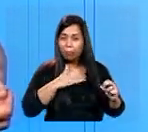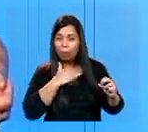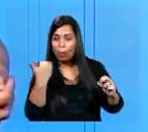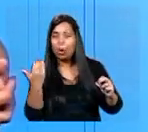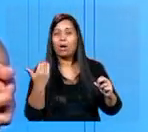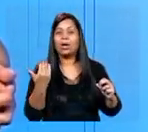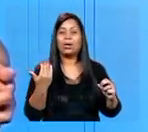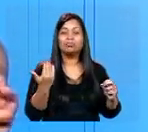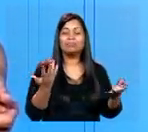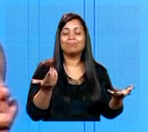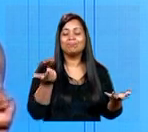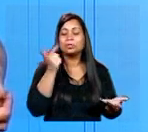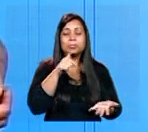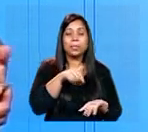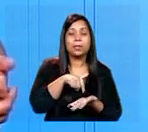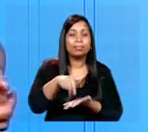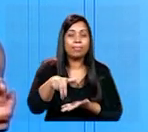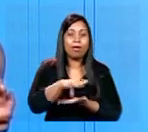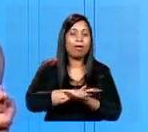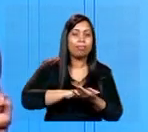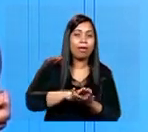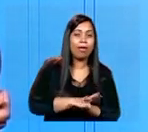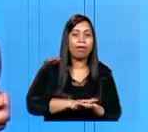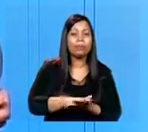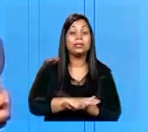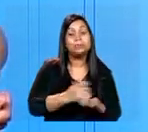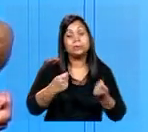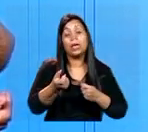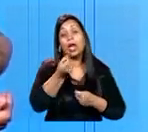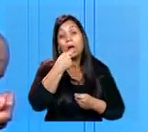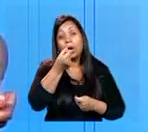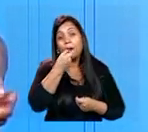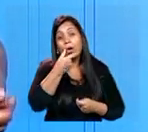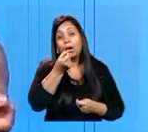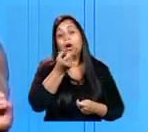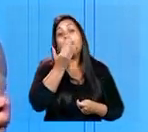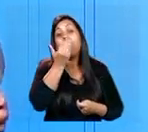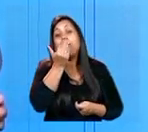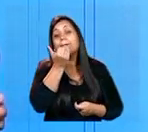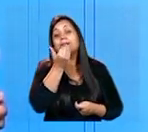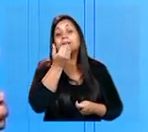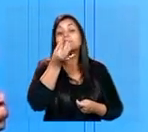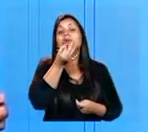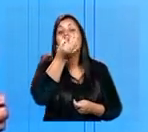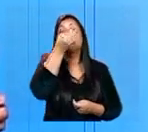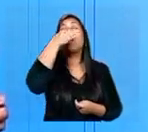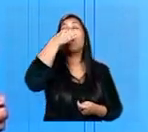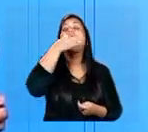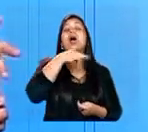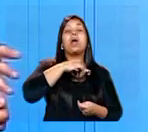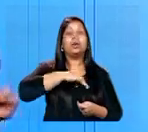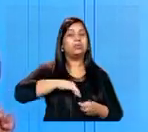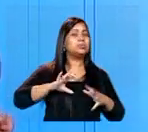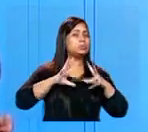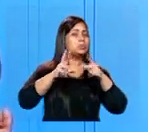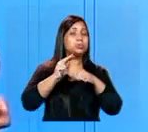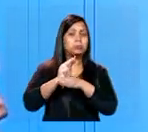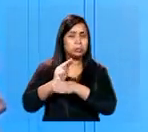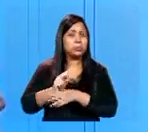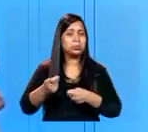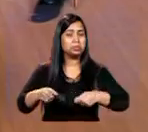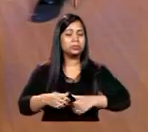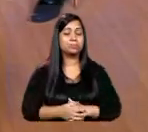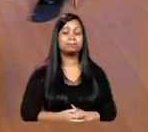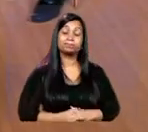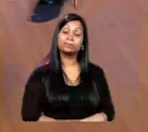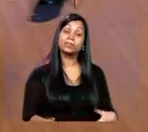ele está extremamente debilitado, já não sai mais da cama, que depende de alimentação por sonda, que depende de todo tipo de cuidado.